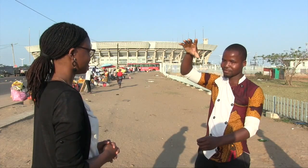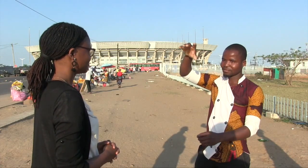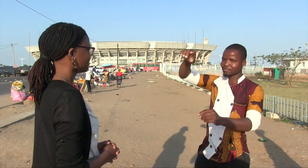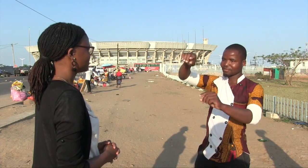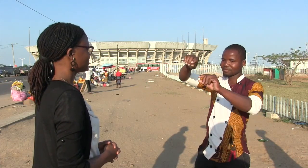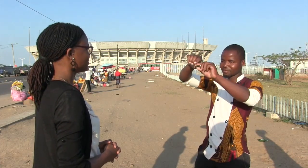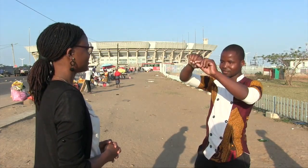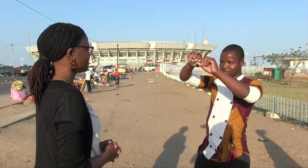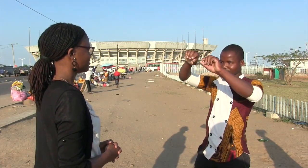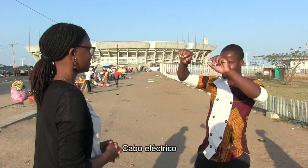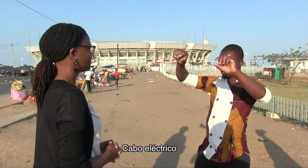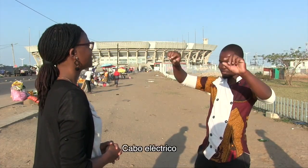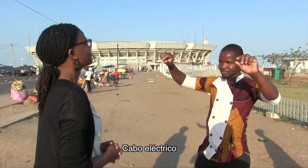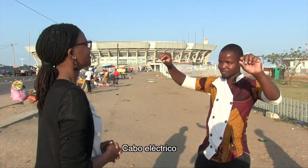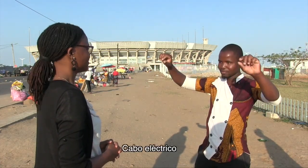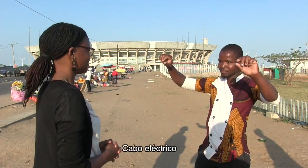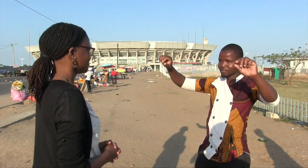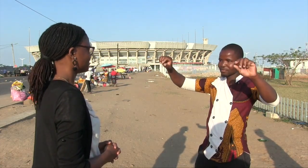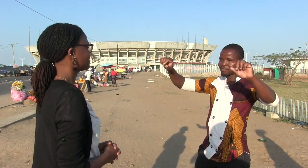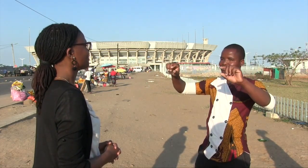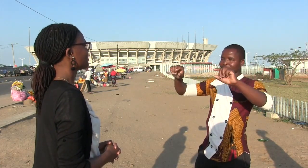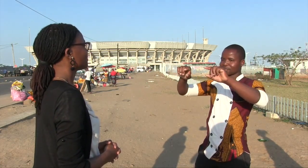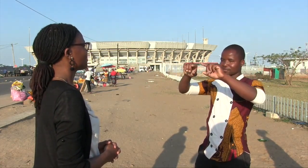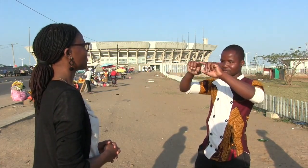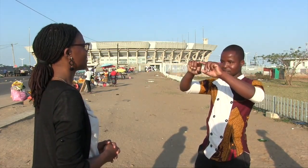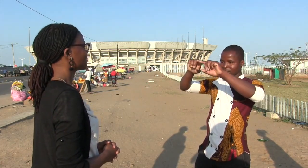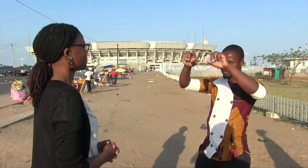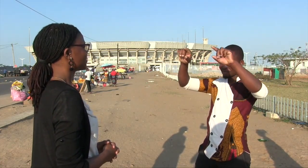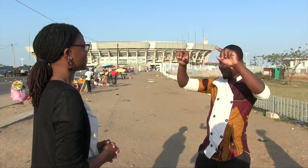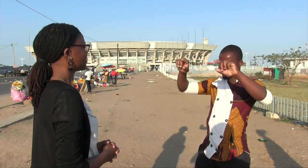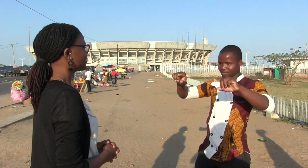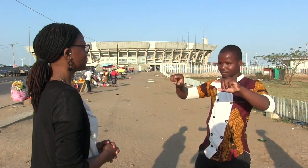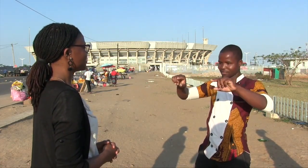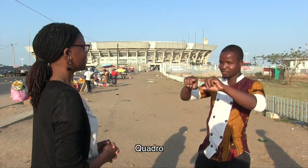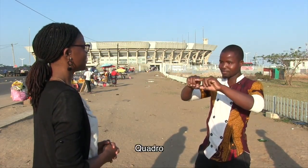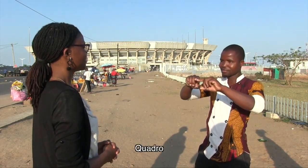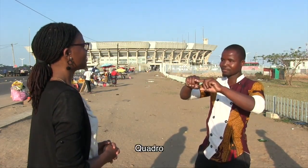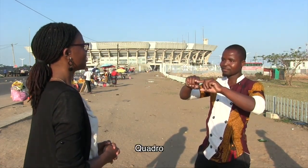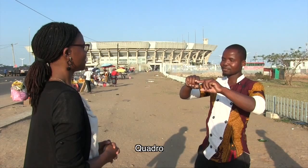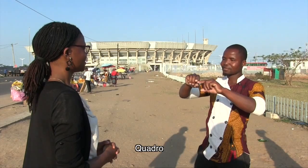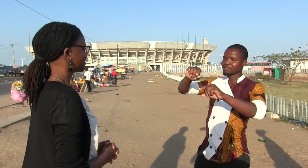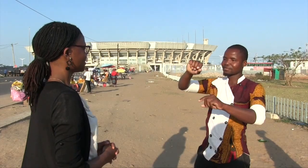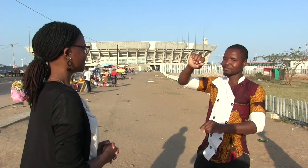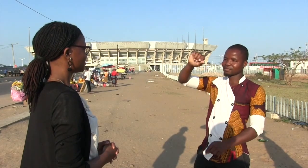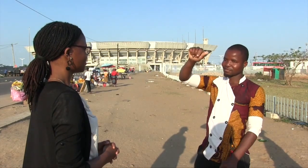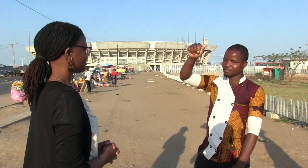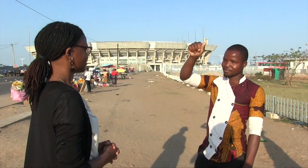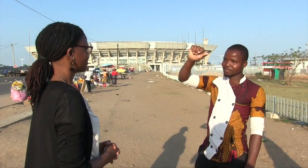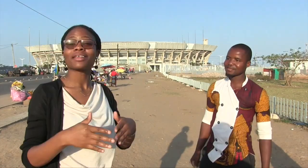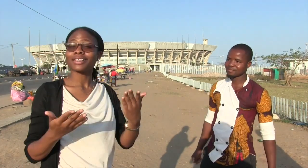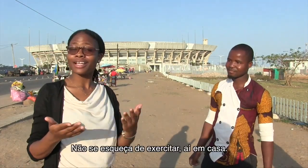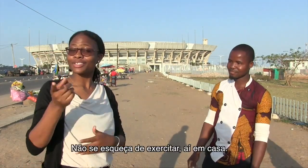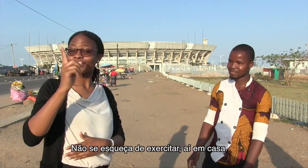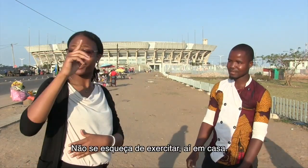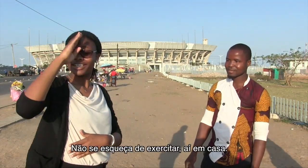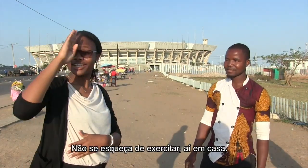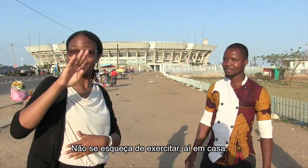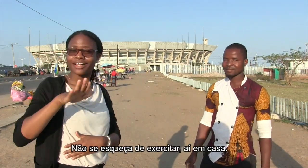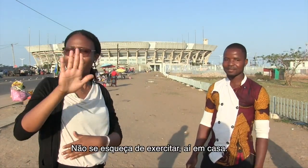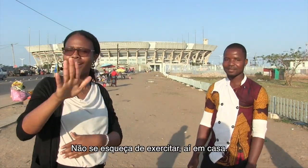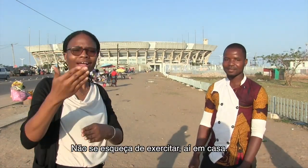poste, cabo elétrico, quadro, não se